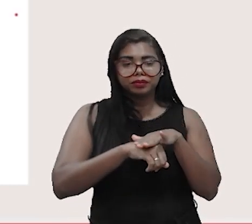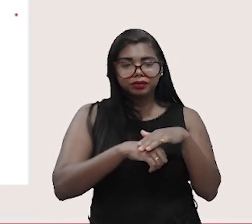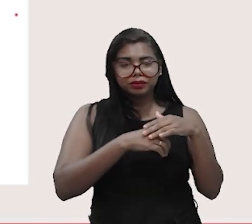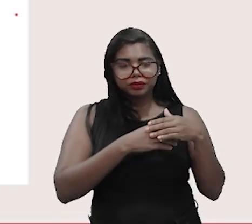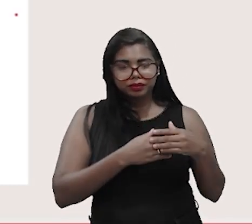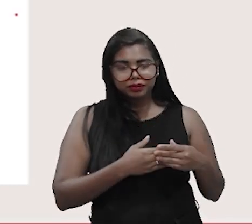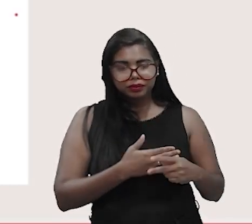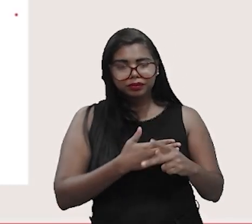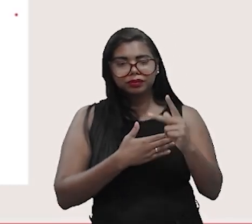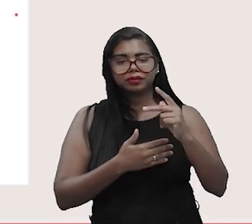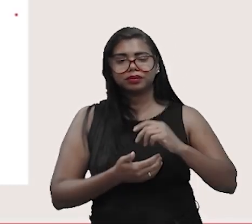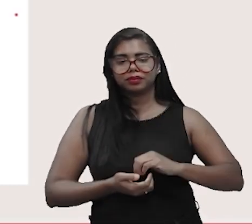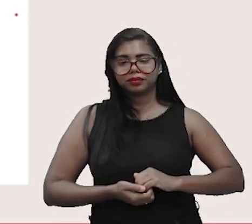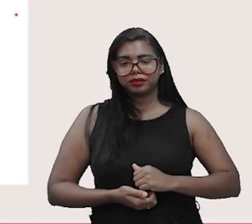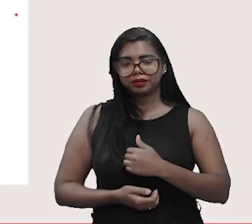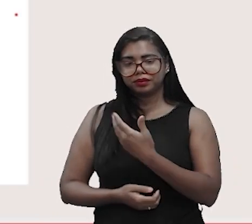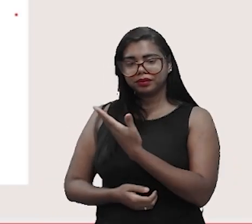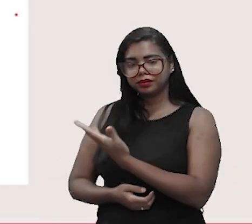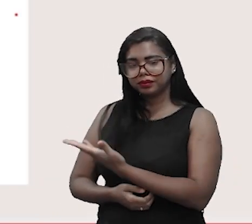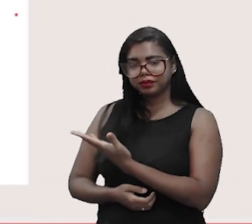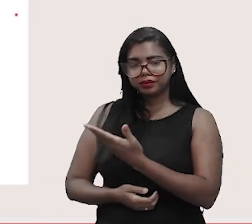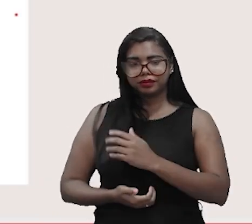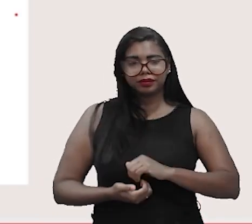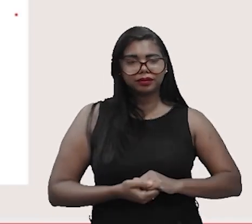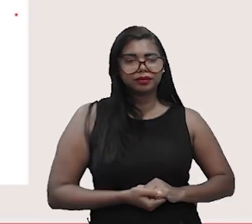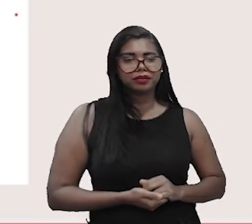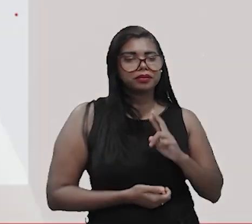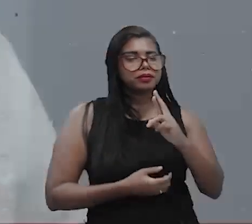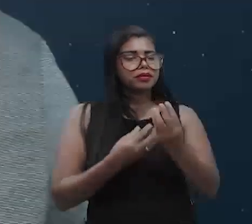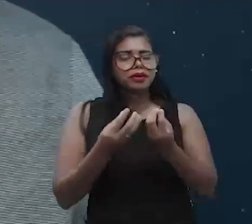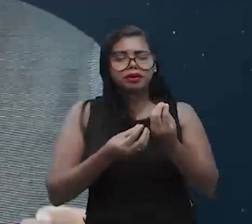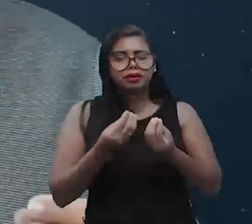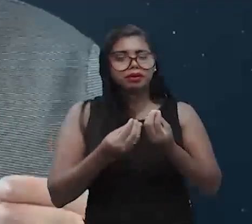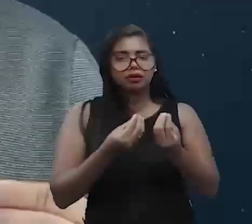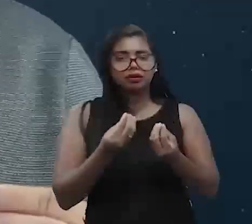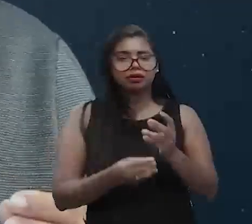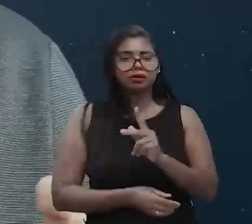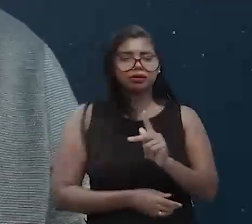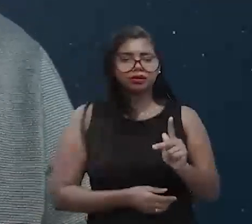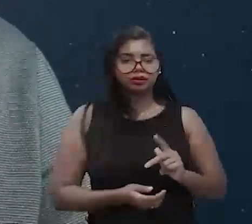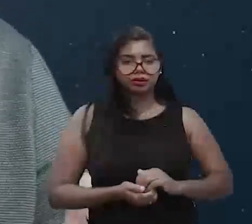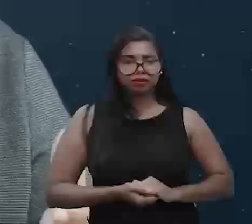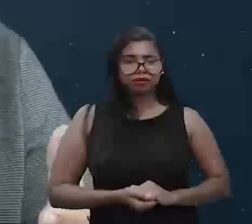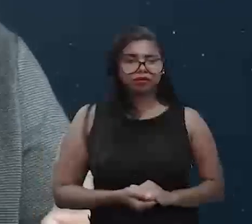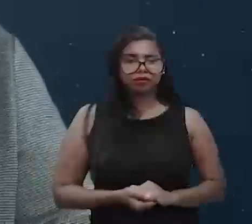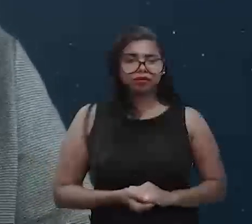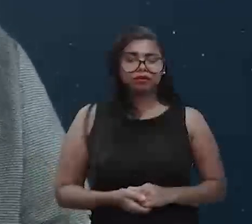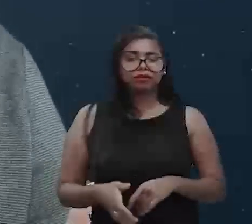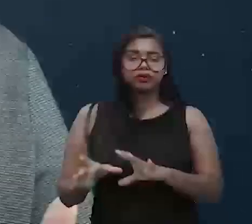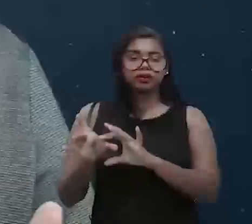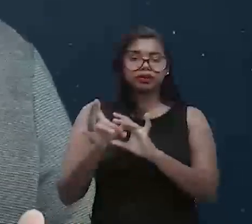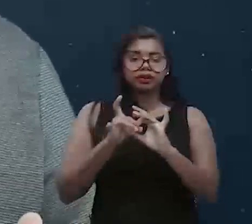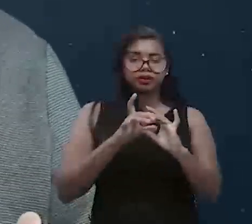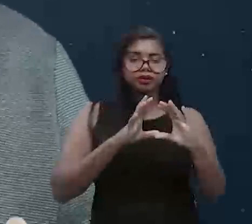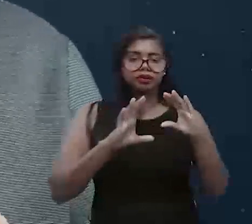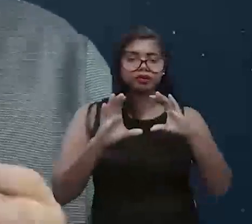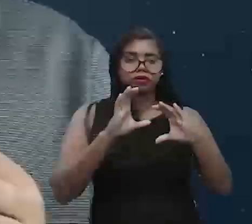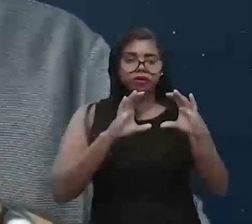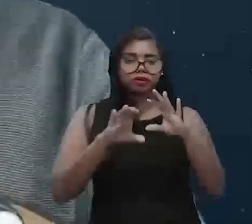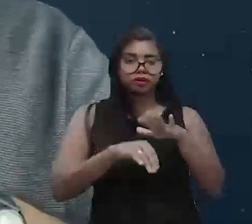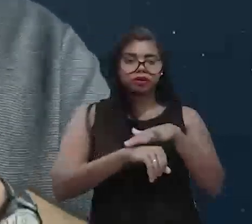Então, ó a resposta. Como assim, professor? Vem comigo. Contexto de comunicação em que a conversa se